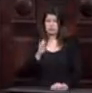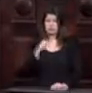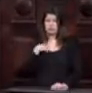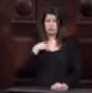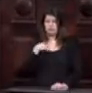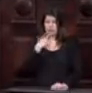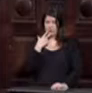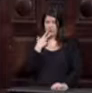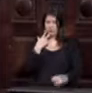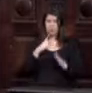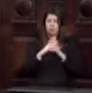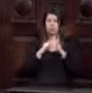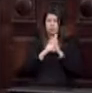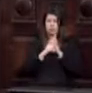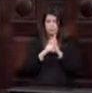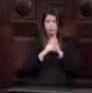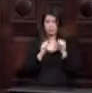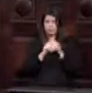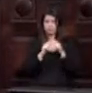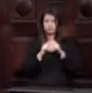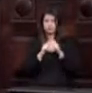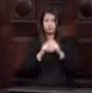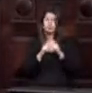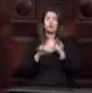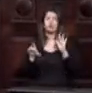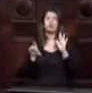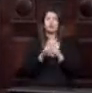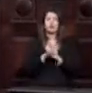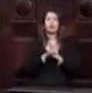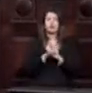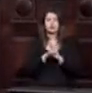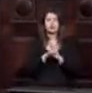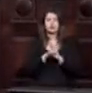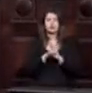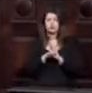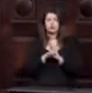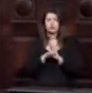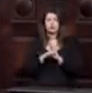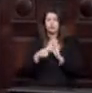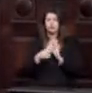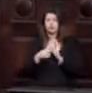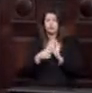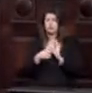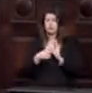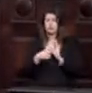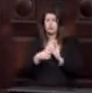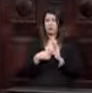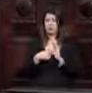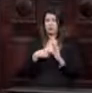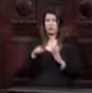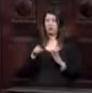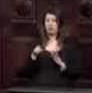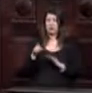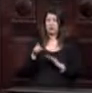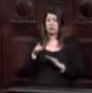eu fiz uma emenda, né, na lei, onde o deputado Gilberto